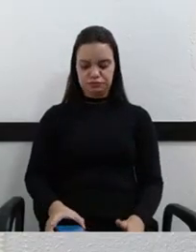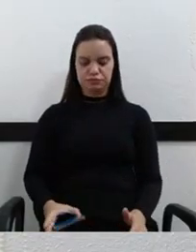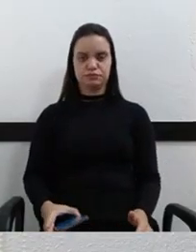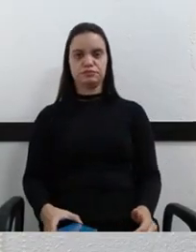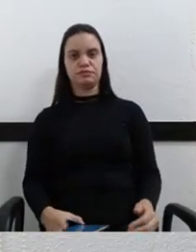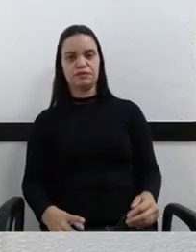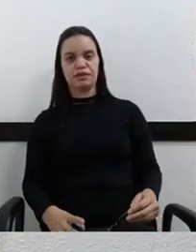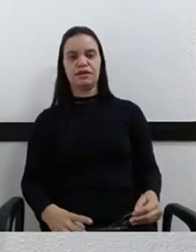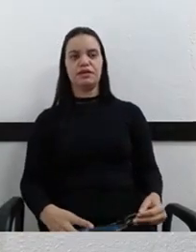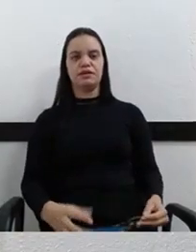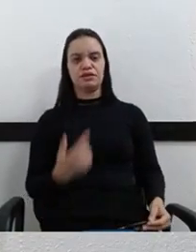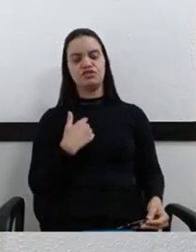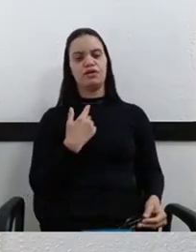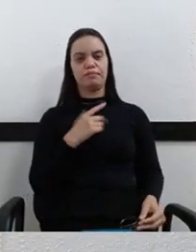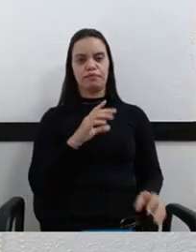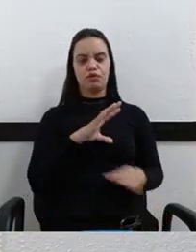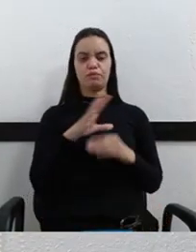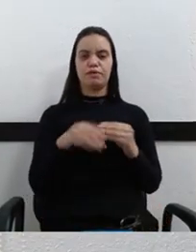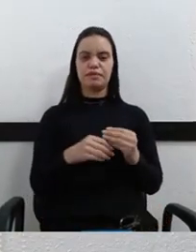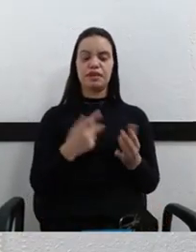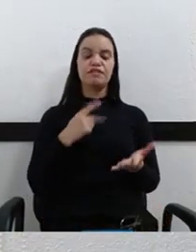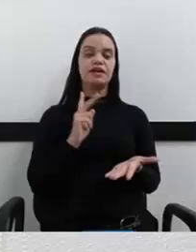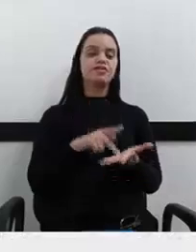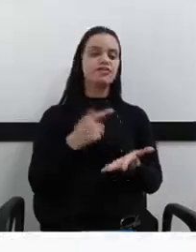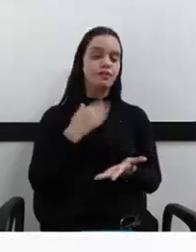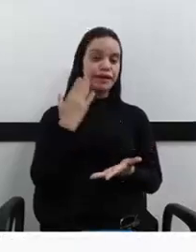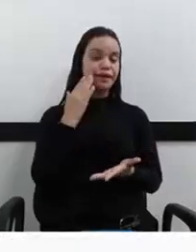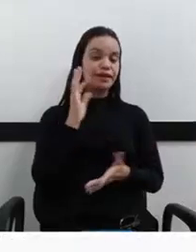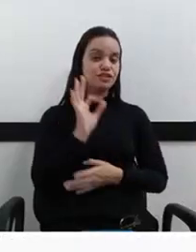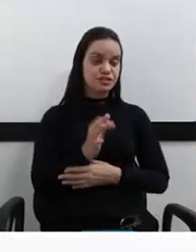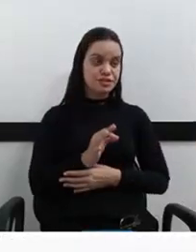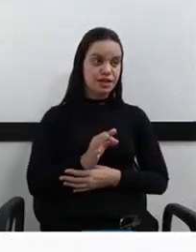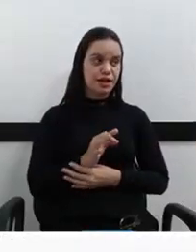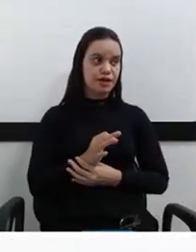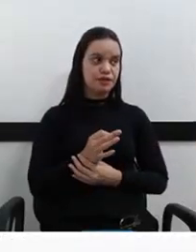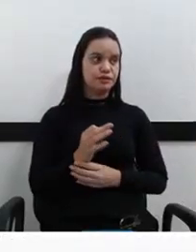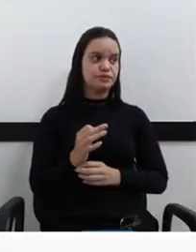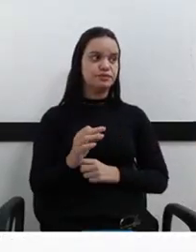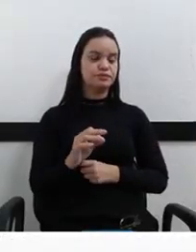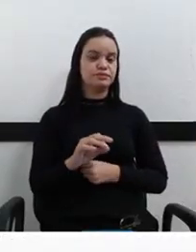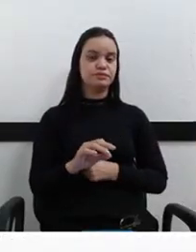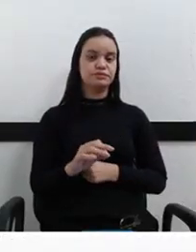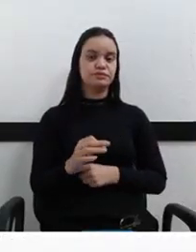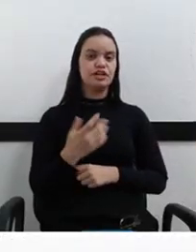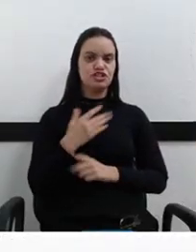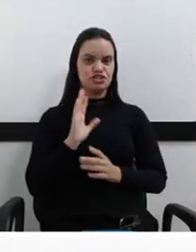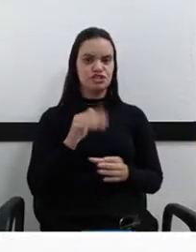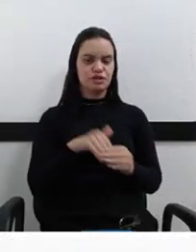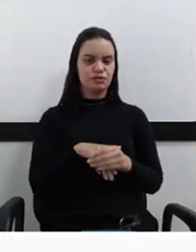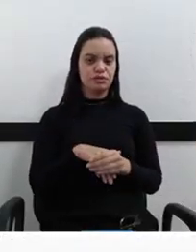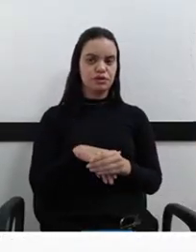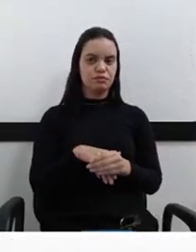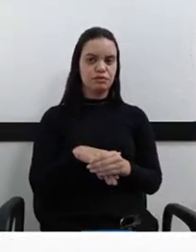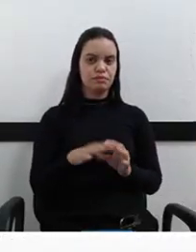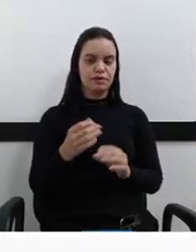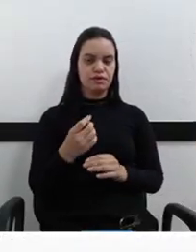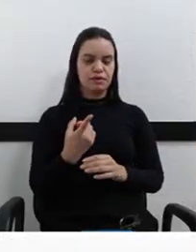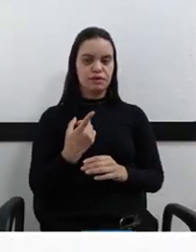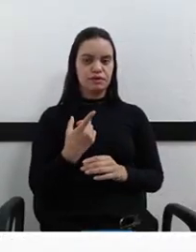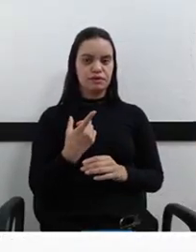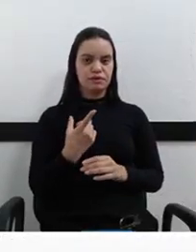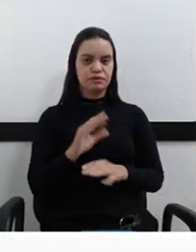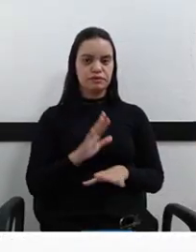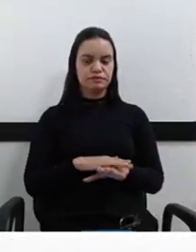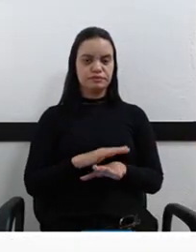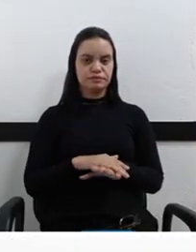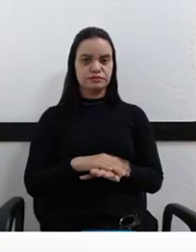parte? Claro, Quer dizer, na verdade, se eu entendi certo isso, até dialogando com o que a presidente falou, eu já tinha votado, mas em tese, acho que não sei se é essa também